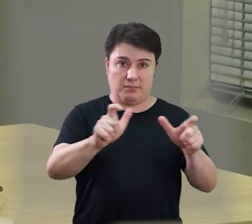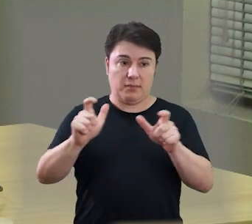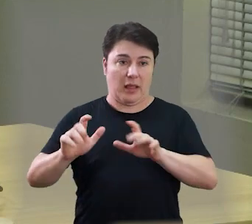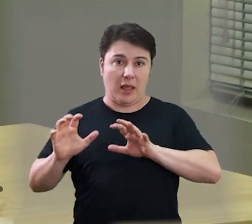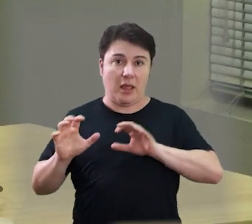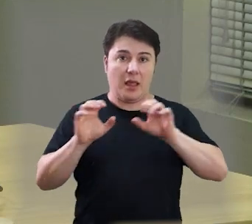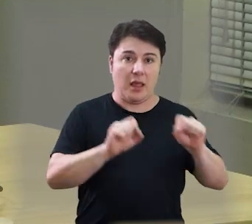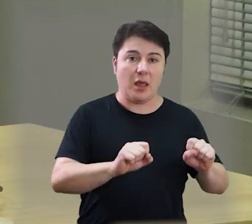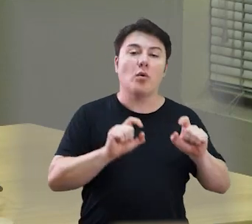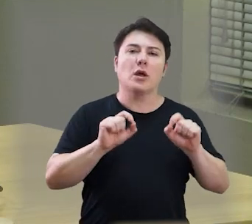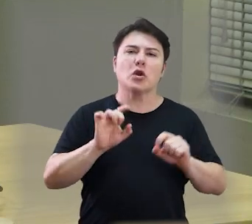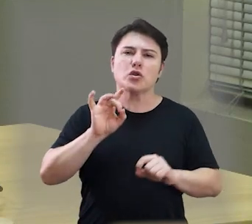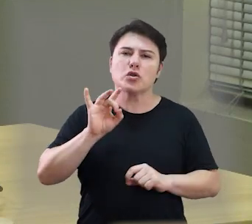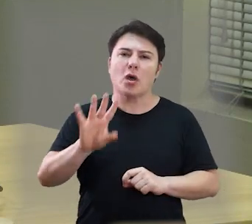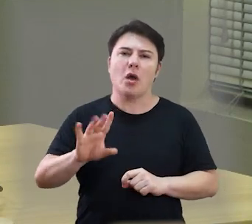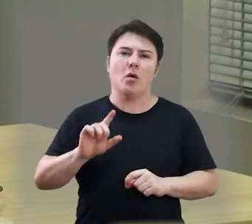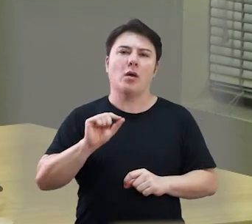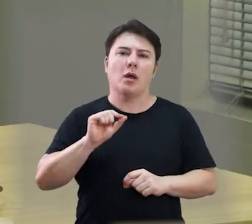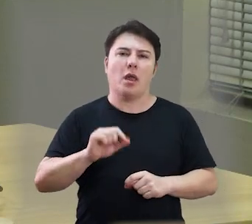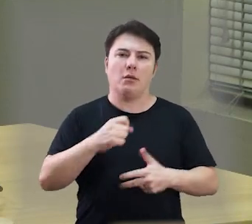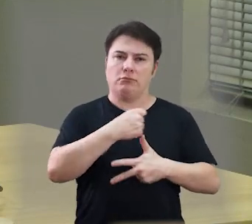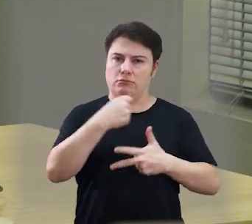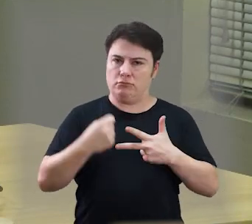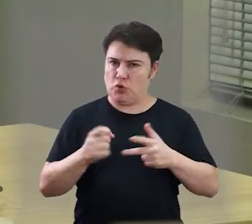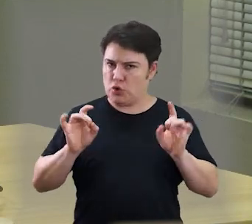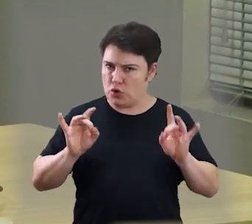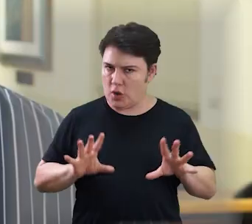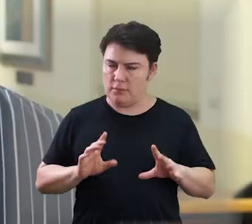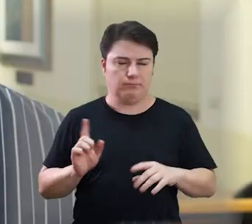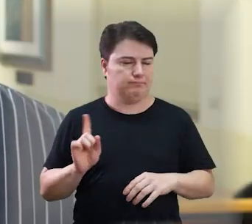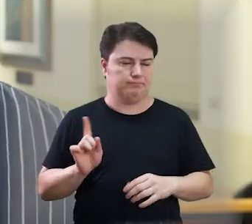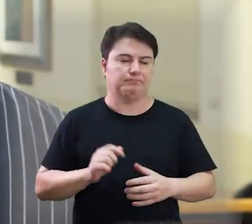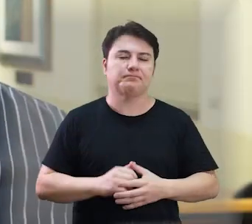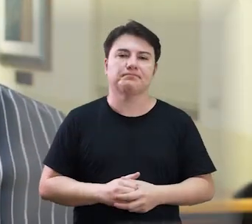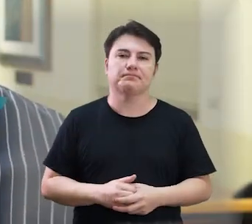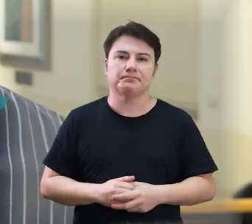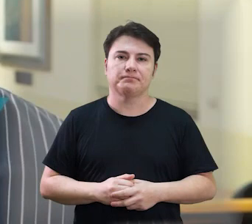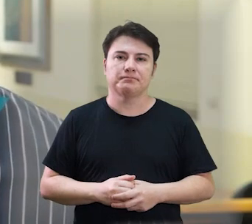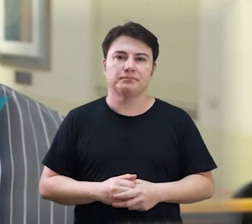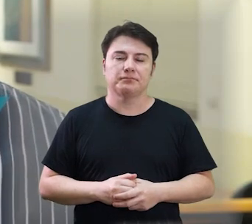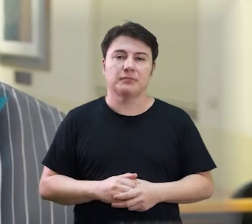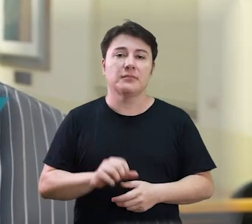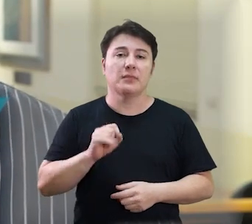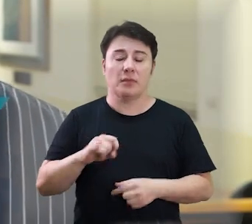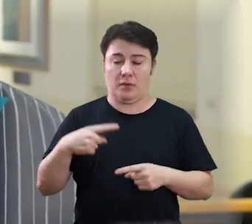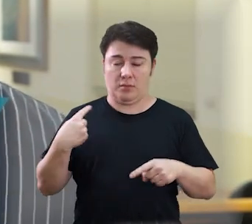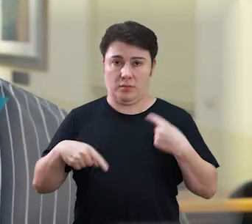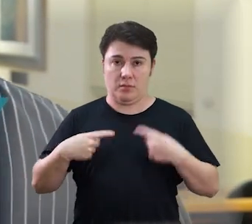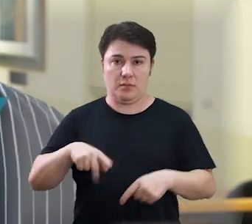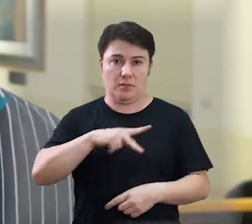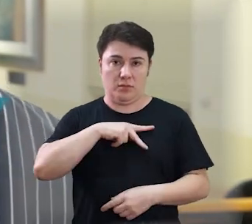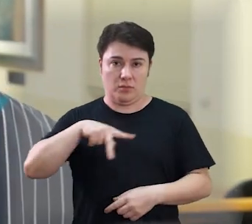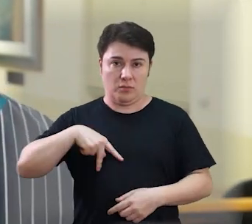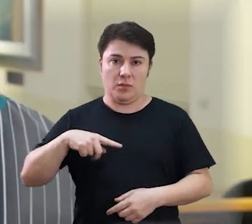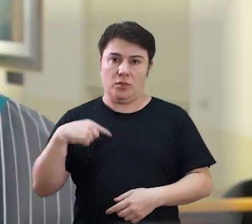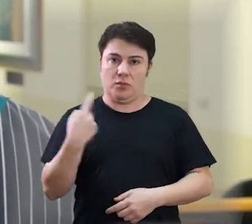espaços públicos não parte apenas do poder público. Qualquer política pública que a gente vai pensar para os